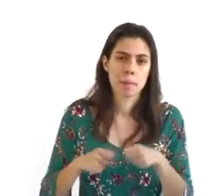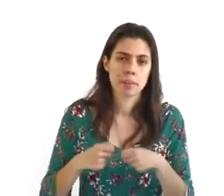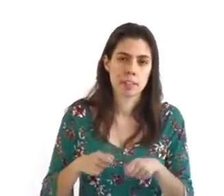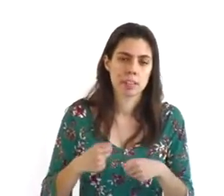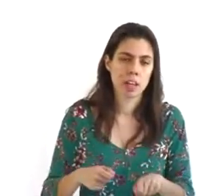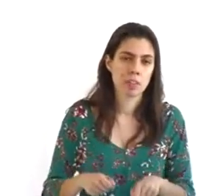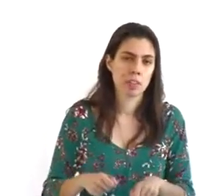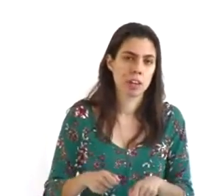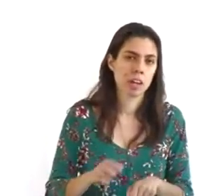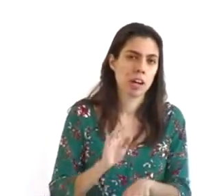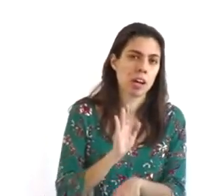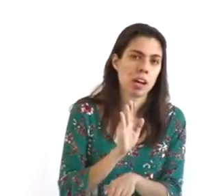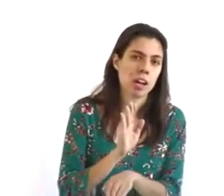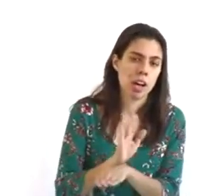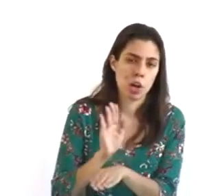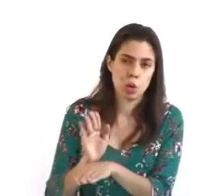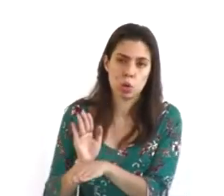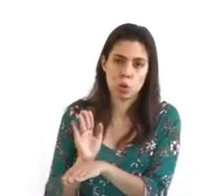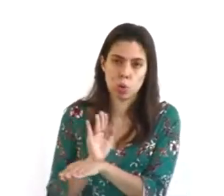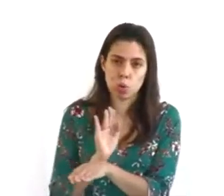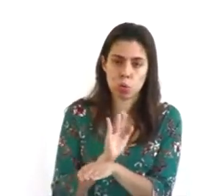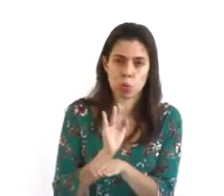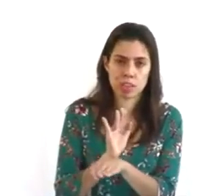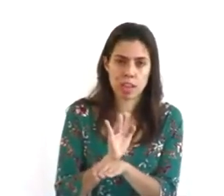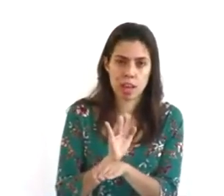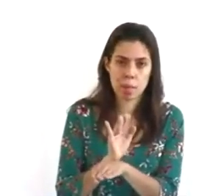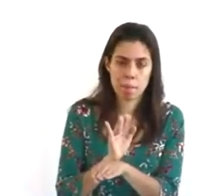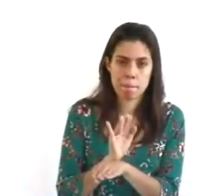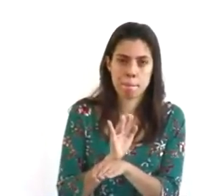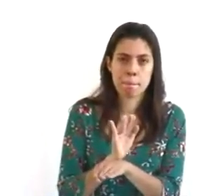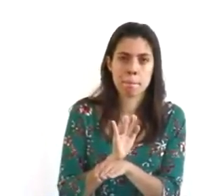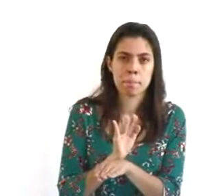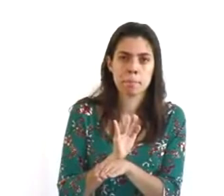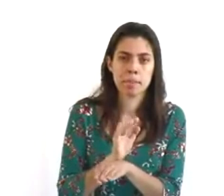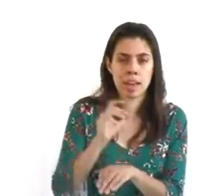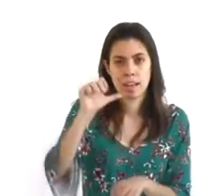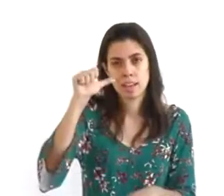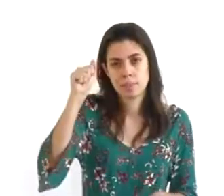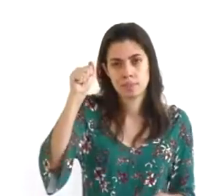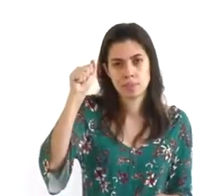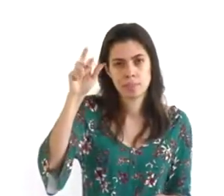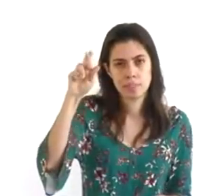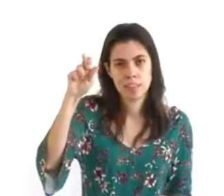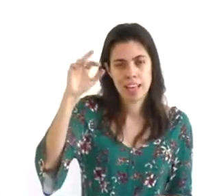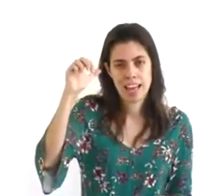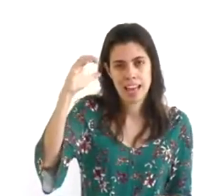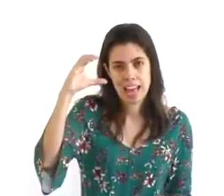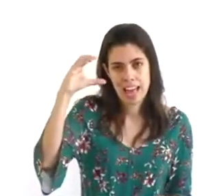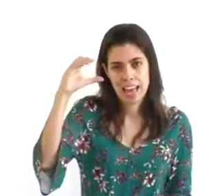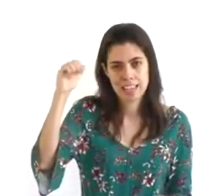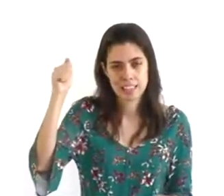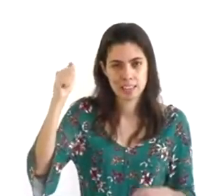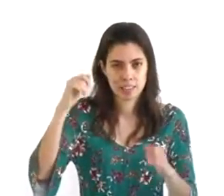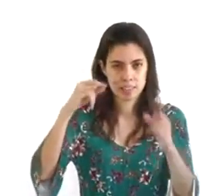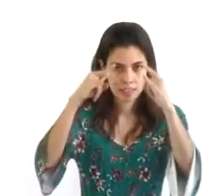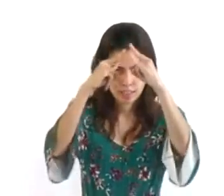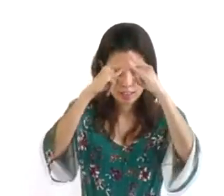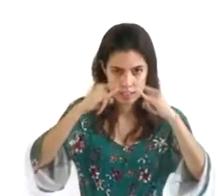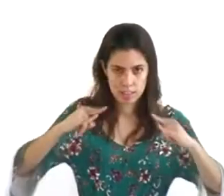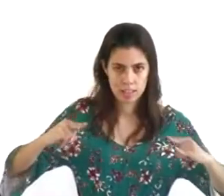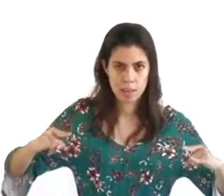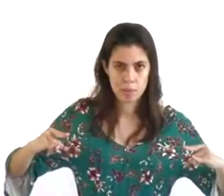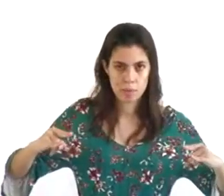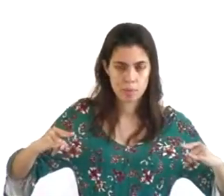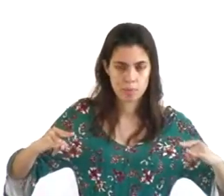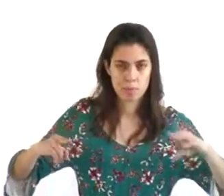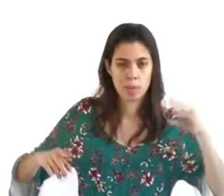Jerusalém, ela é colocada no tabernáculo, há uma grande festa, uma grande celebração. E ali, pela primeira vez,